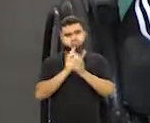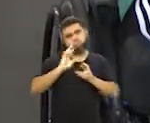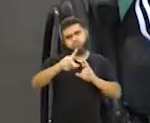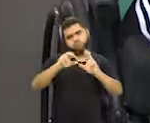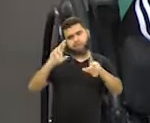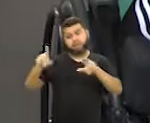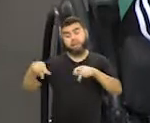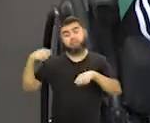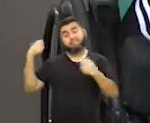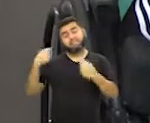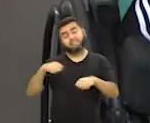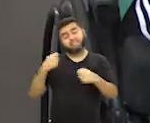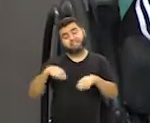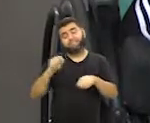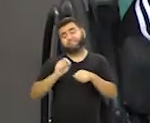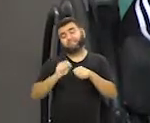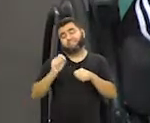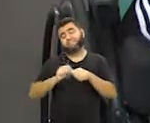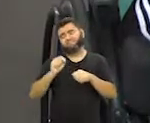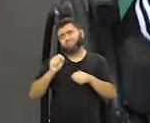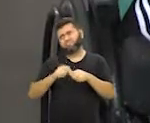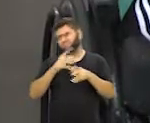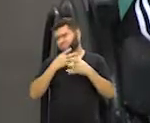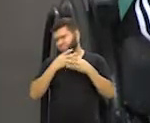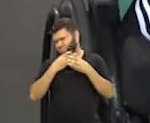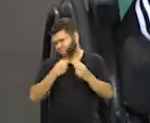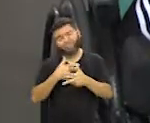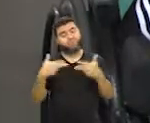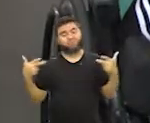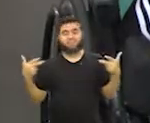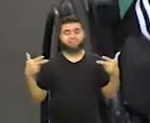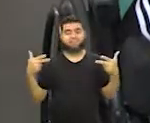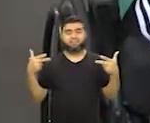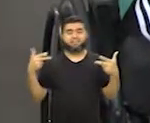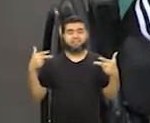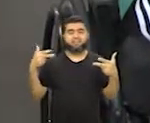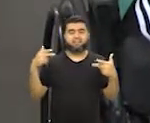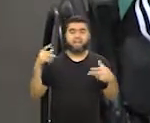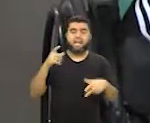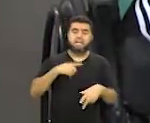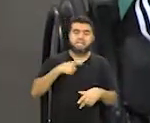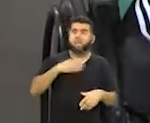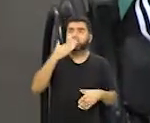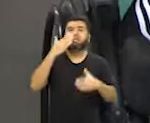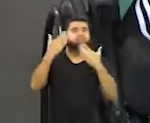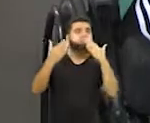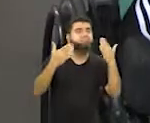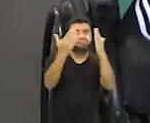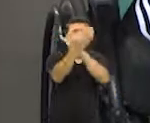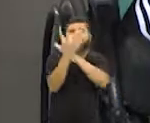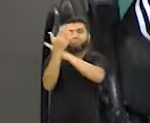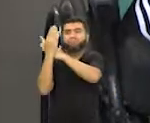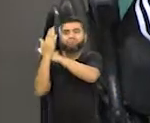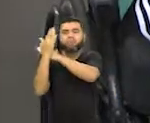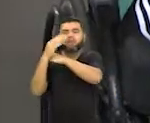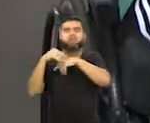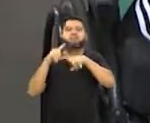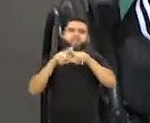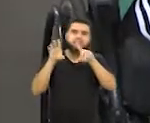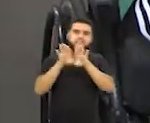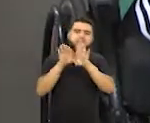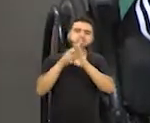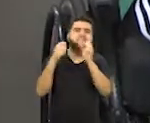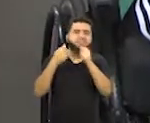seu, da sua atuação, tem muito o que fazer pelas pessoas com deficiência, e assim como a gente